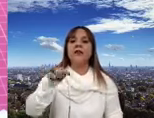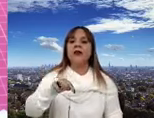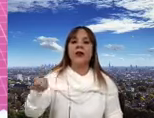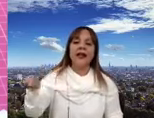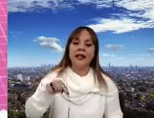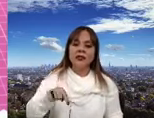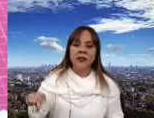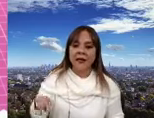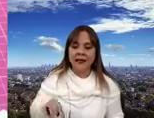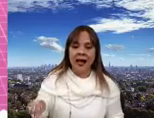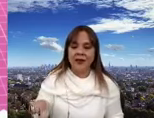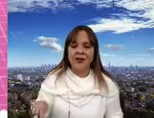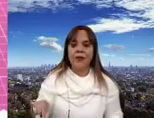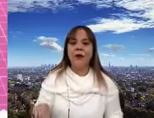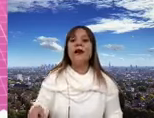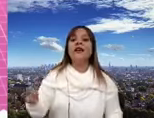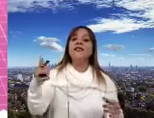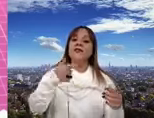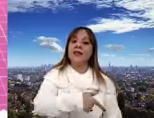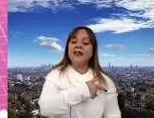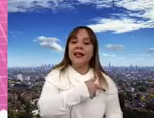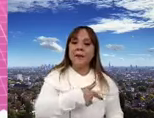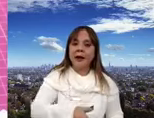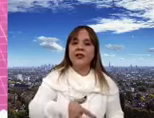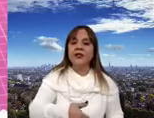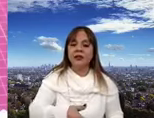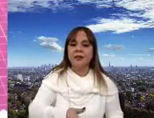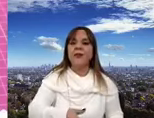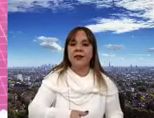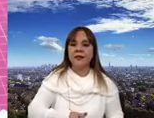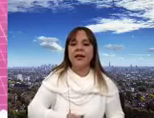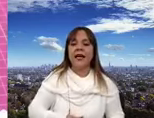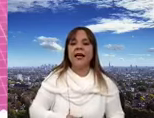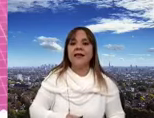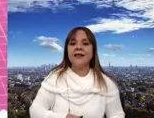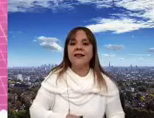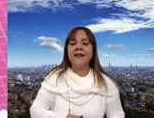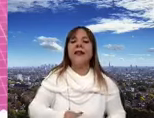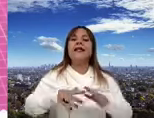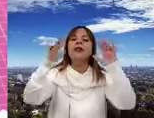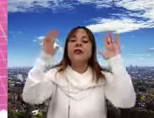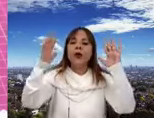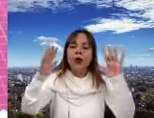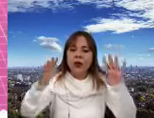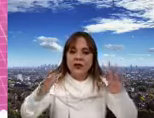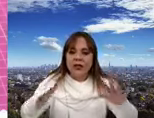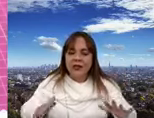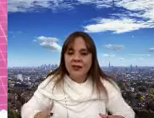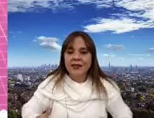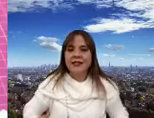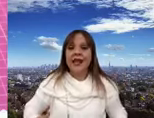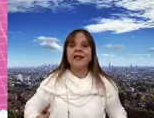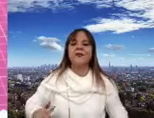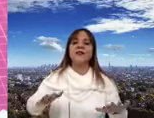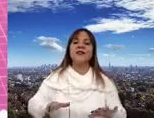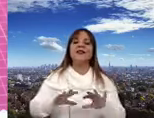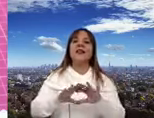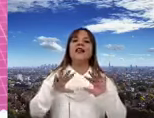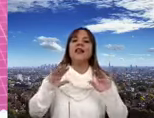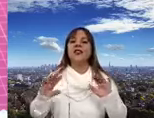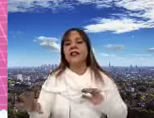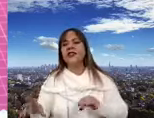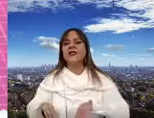nos comentários, tá bom? E se você entrar na página do Facebook também da Santa Fé, tem todos lá, todas as regras para vocês seguirem